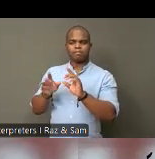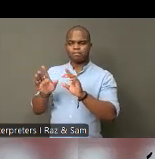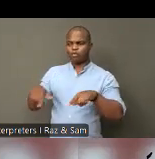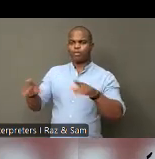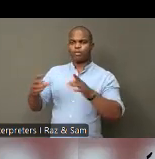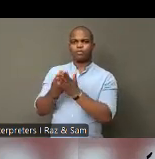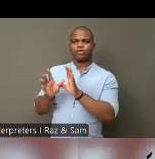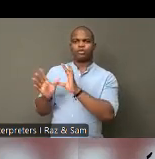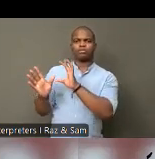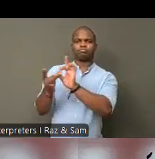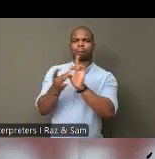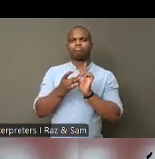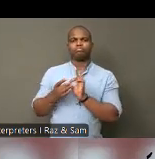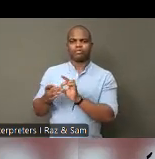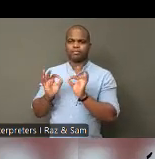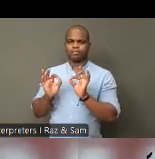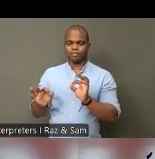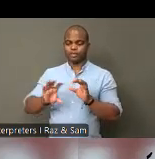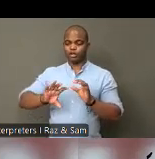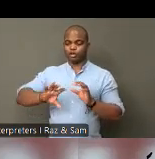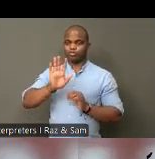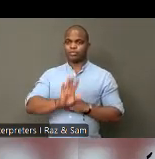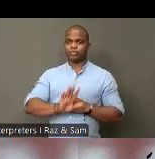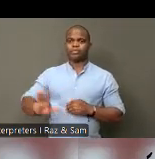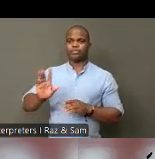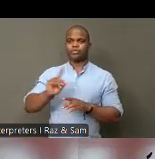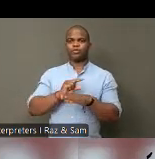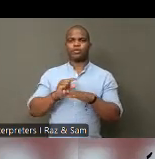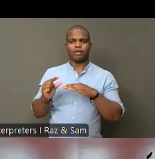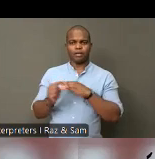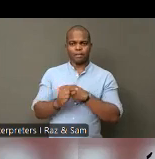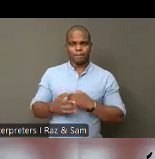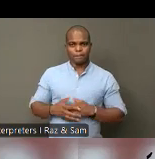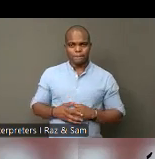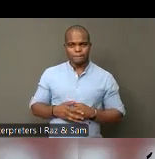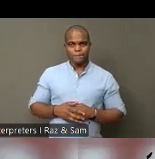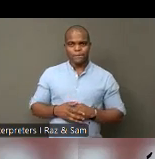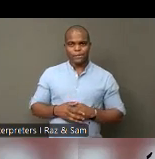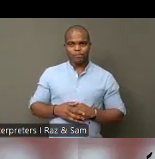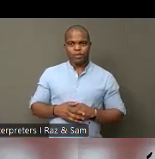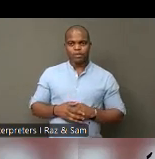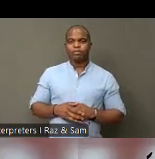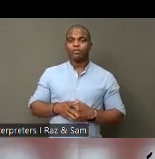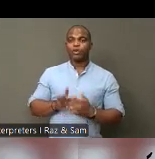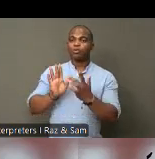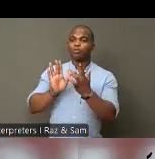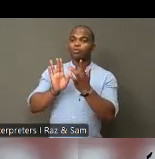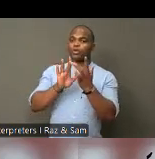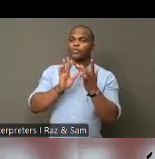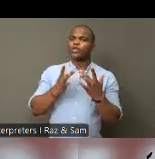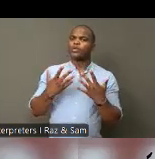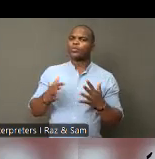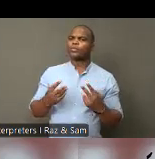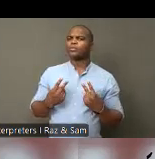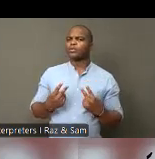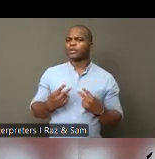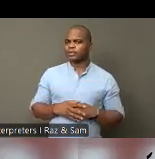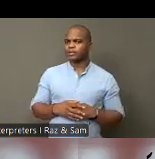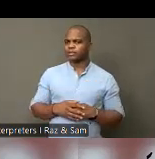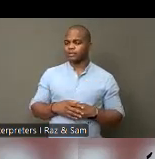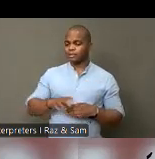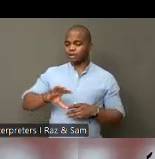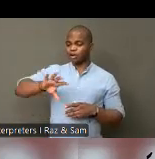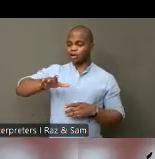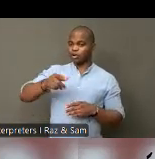conectividade. Isso melhorou amplamente e agora nós temos no interior da Guiana pelo menos